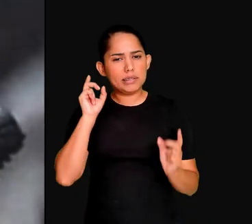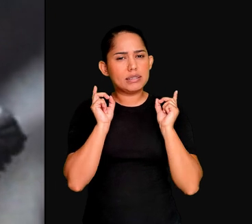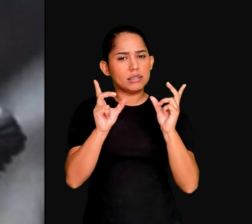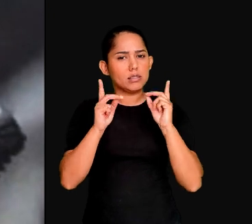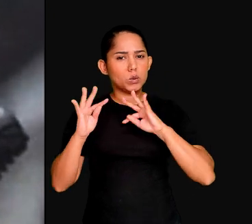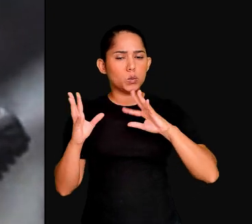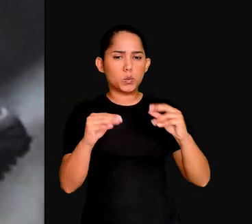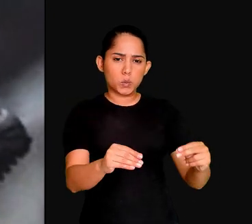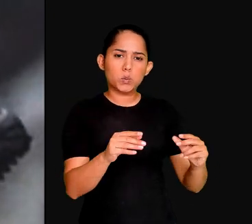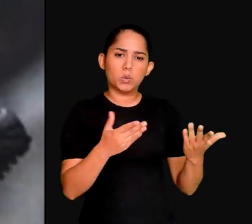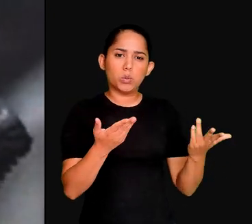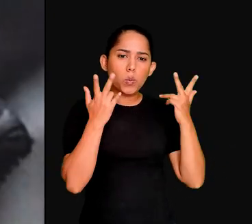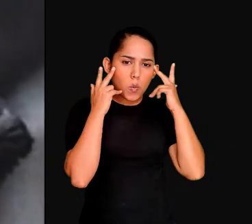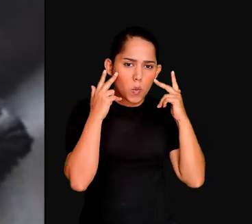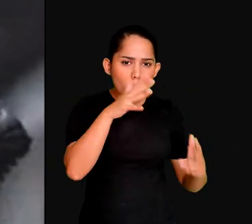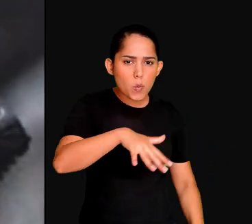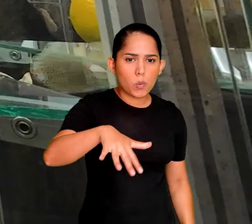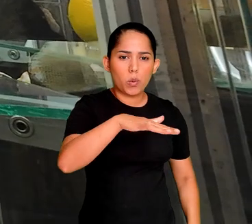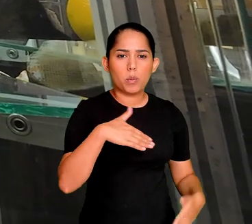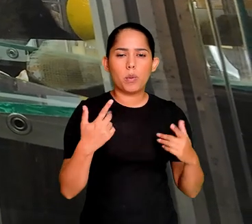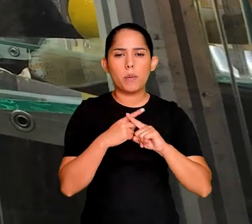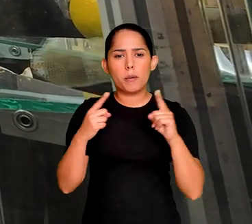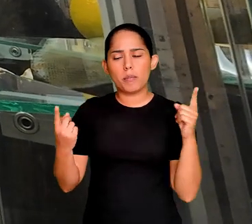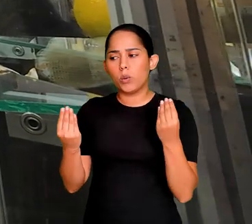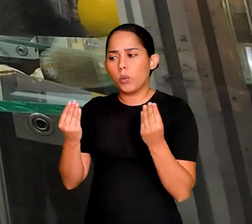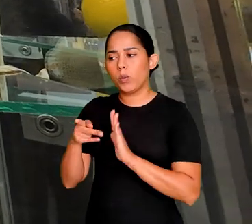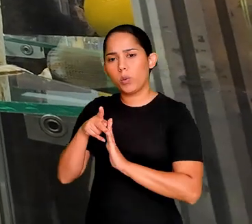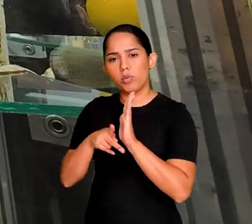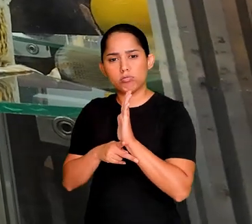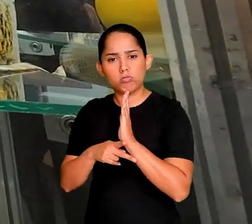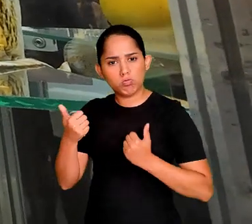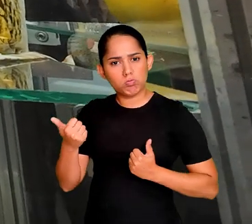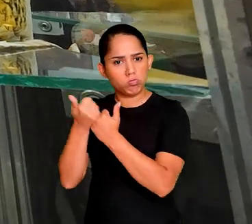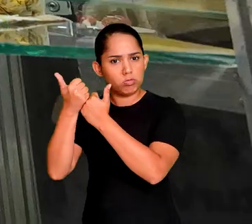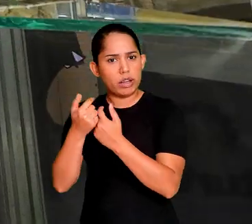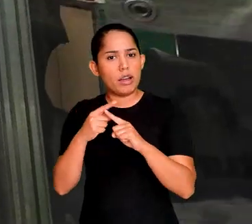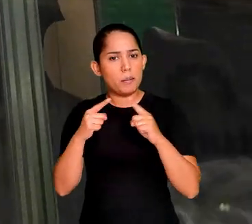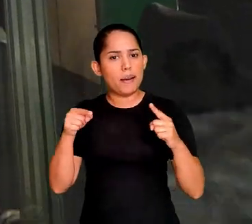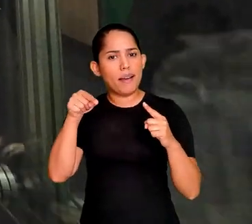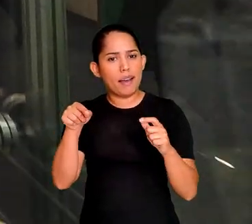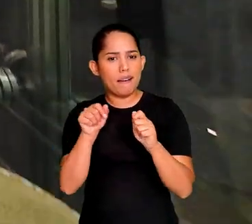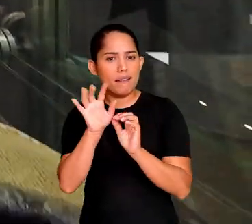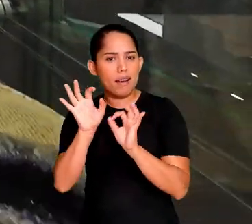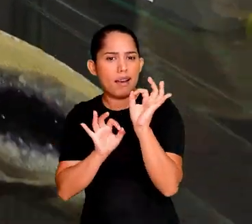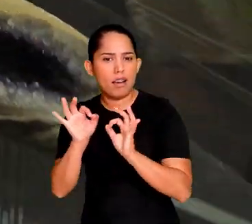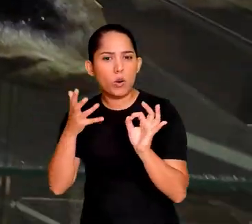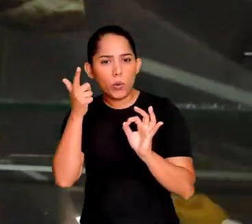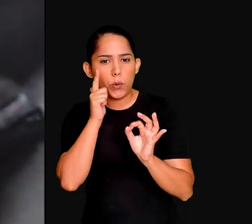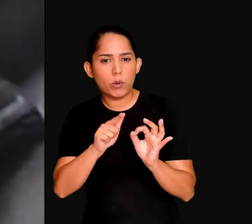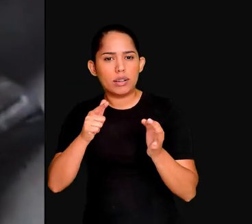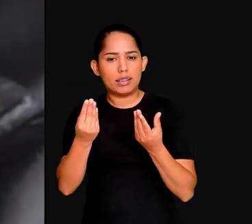então eu tinha que vender a produção toda no mercado comum. Então o que fez o projeto se sustentar foi